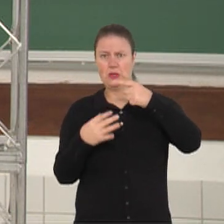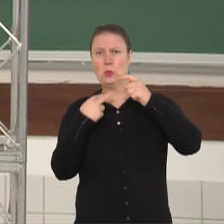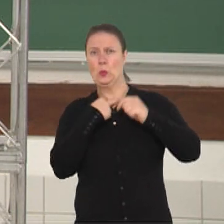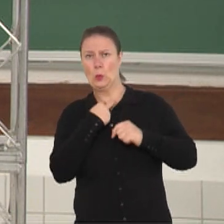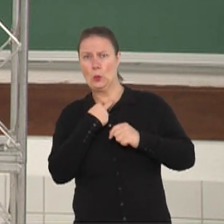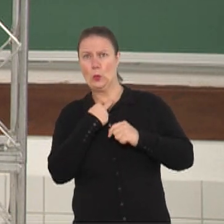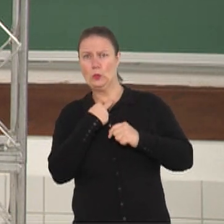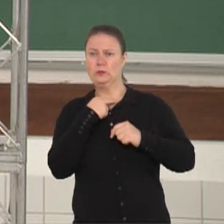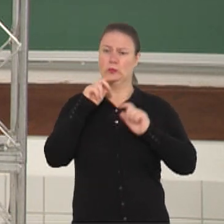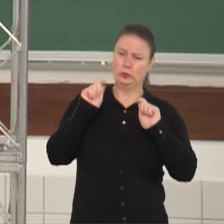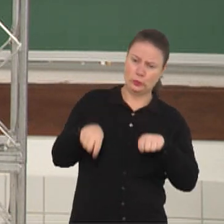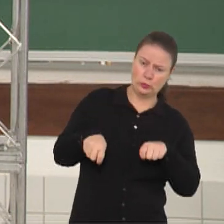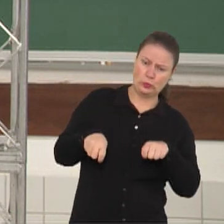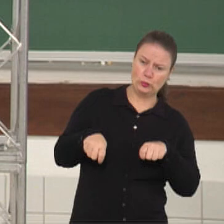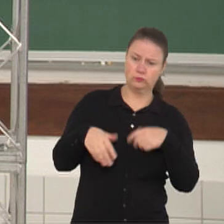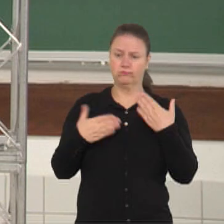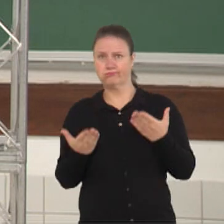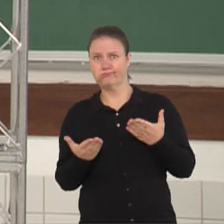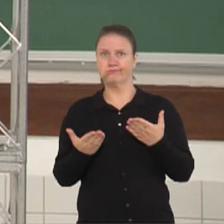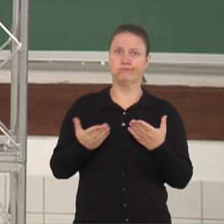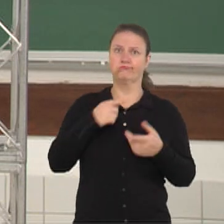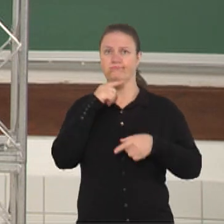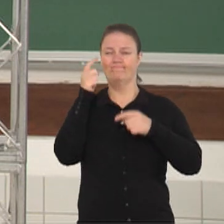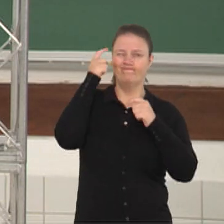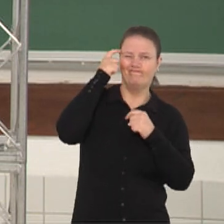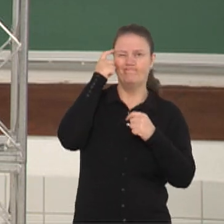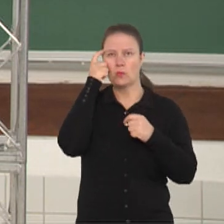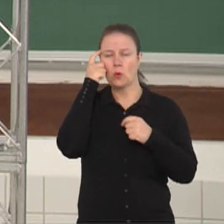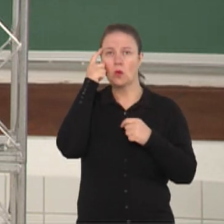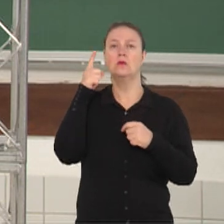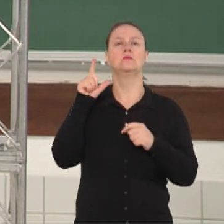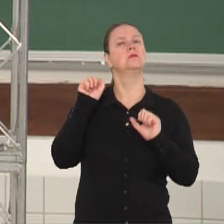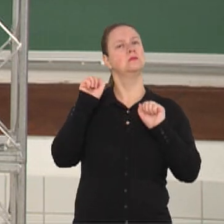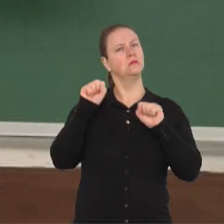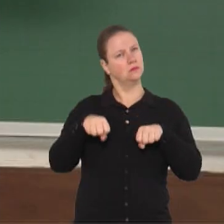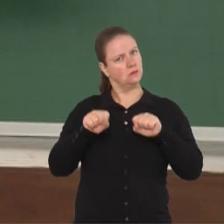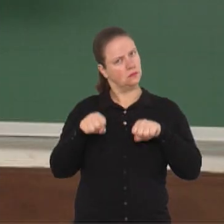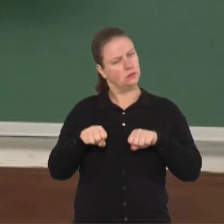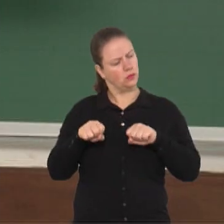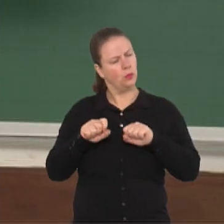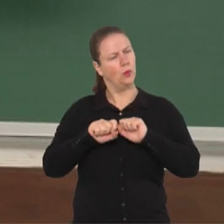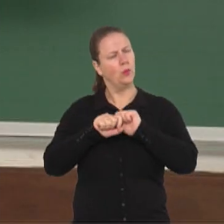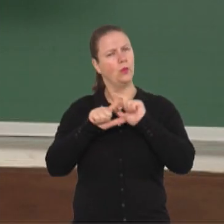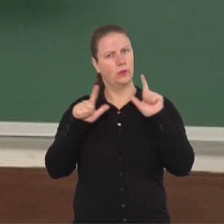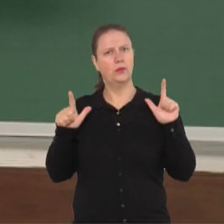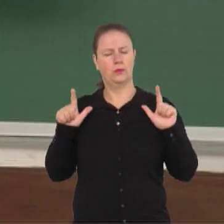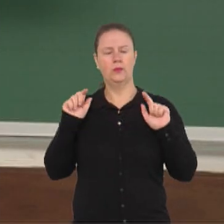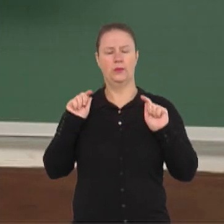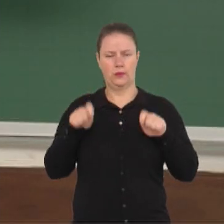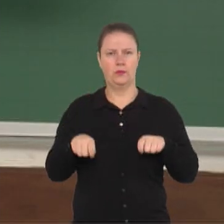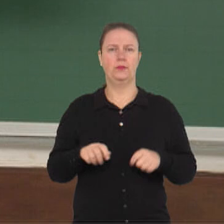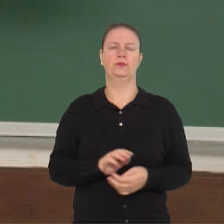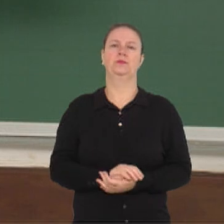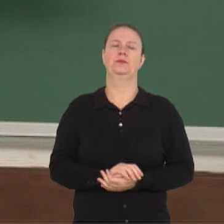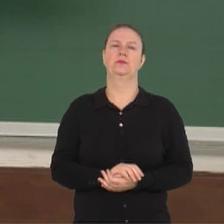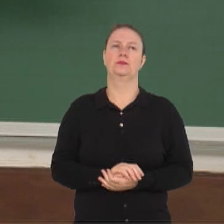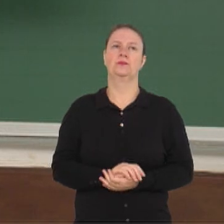pode? Claro que pode, né? São números reais. Números fracionários, né?